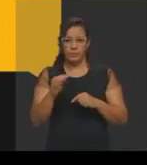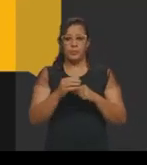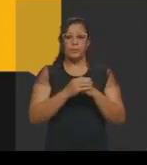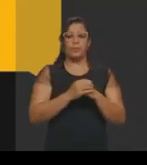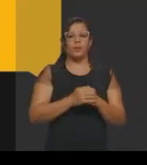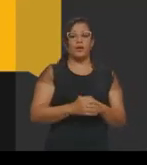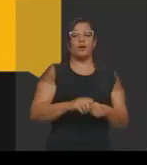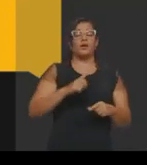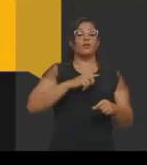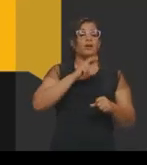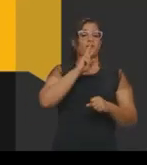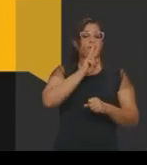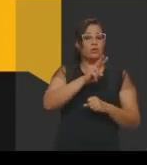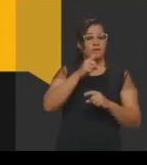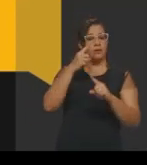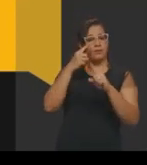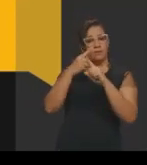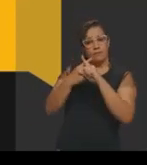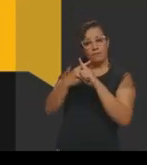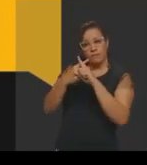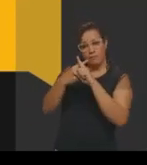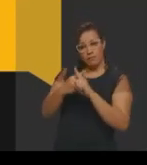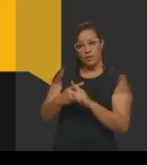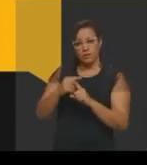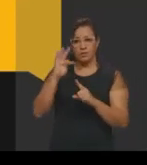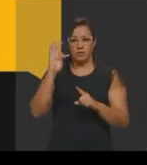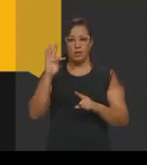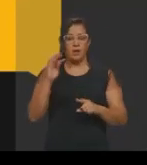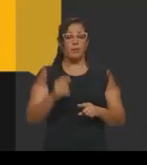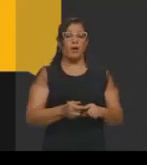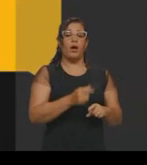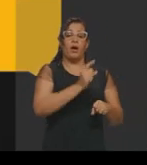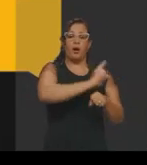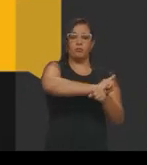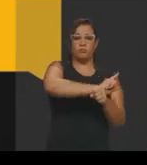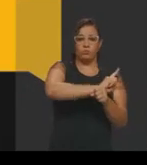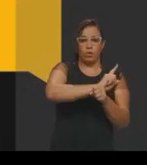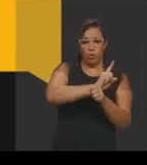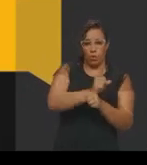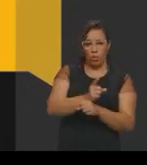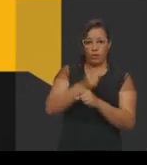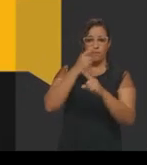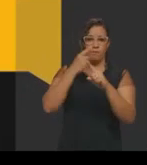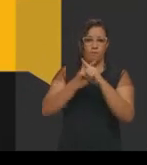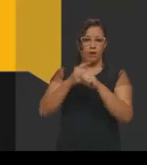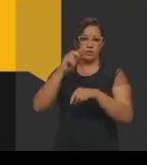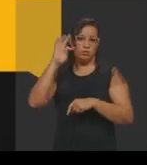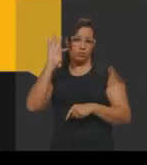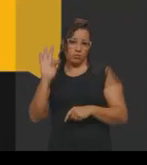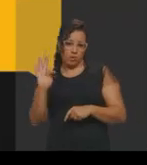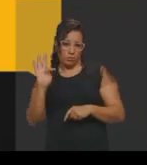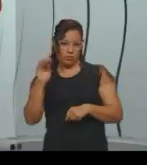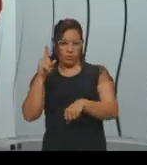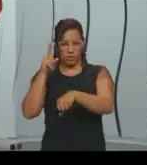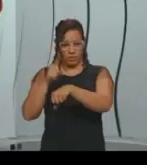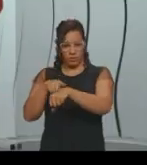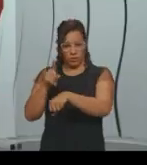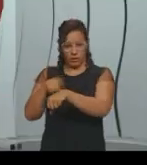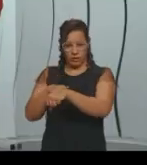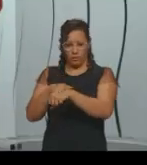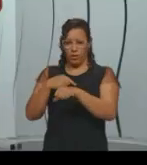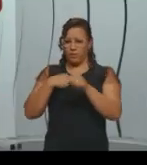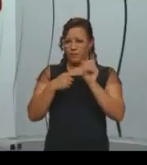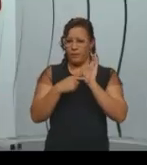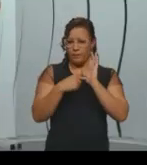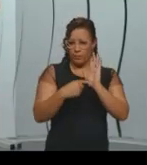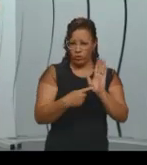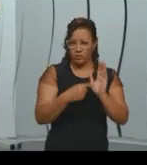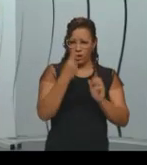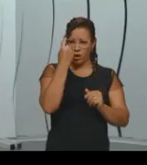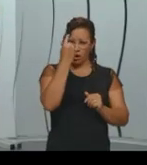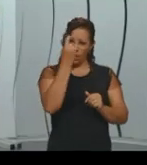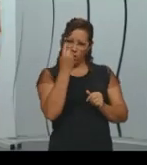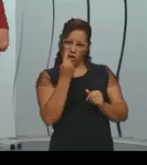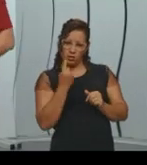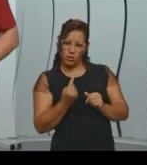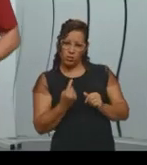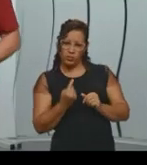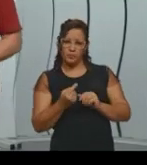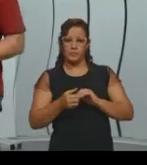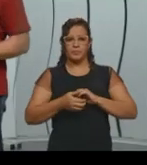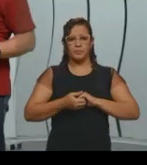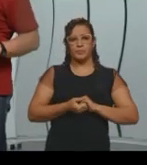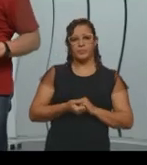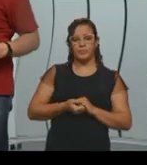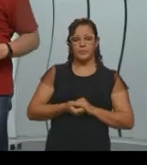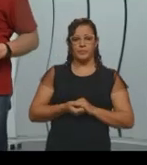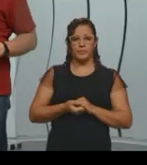tempo e o gráfico aceleração versus tempo, ok? Eu vou mostrar aqui rapidamente como é que funciona cada um desses gráficos.